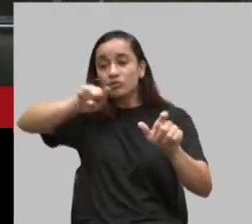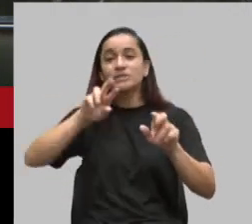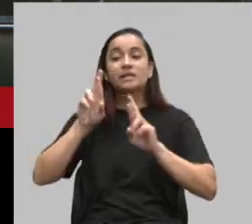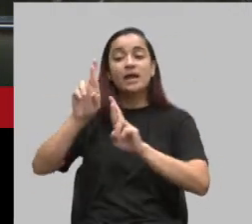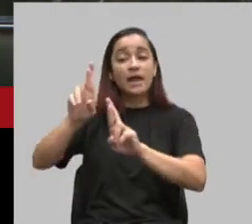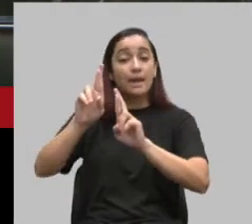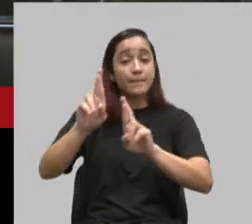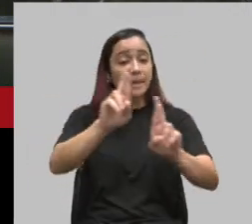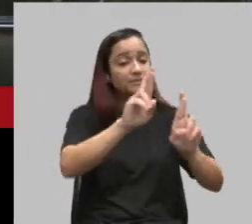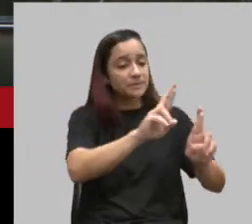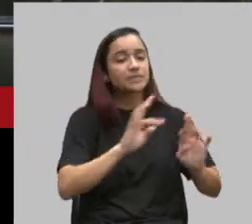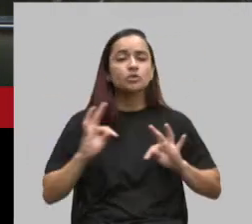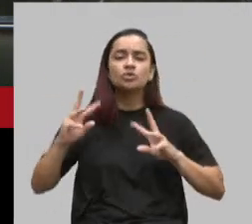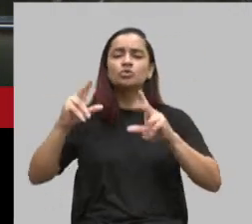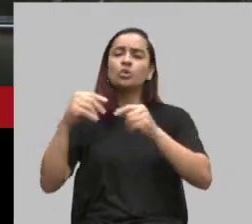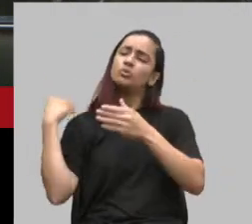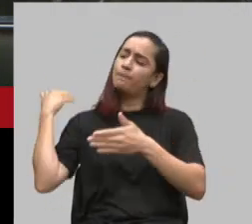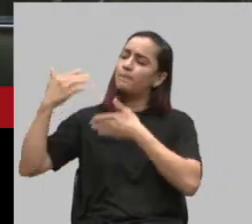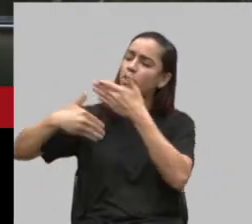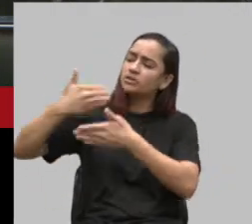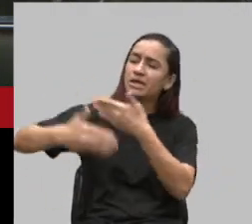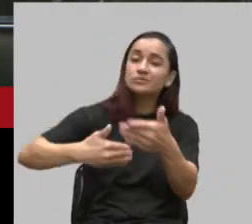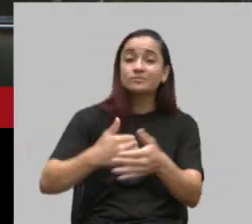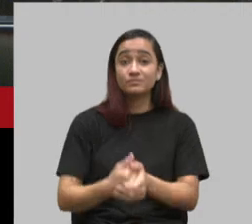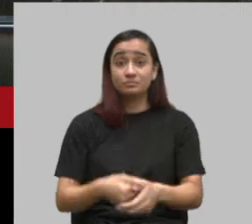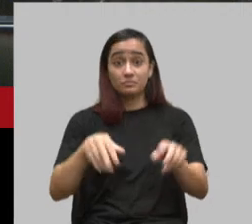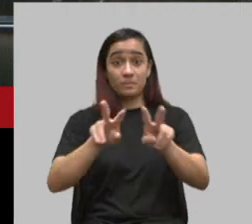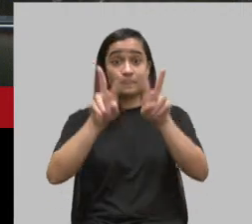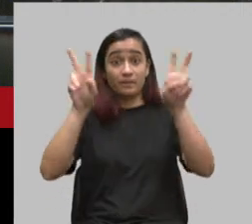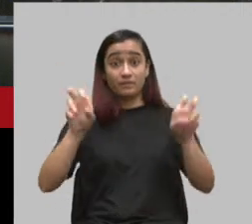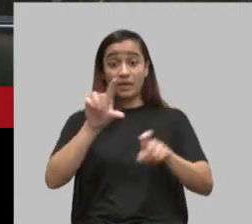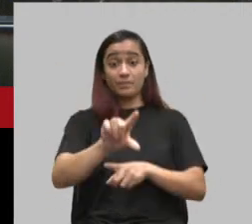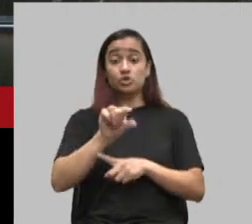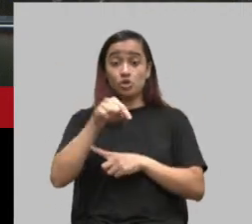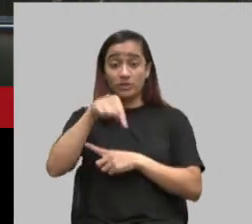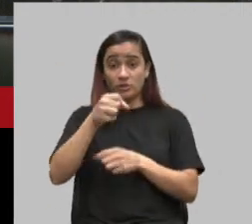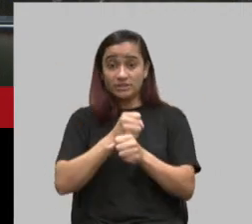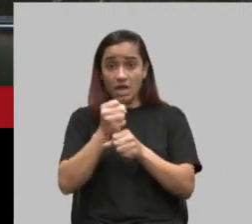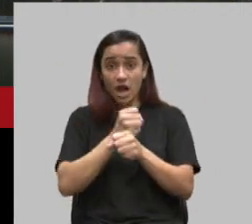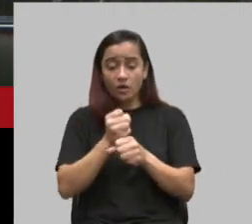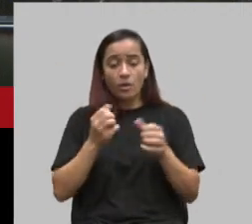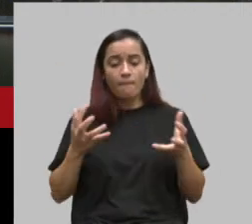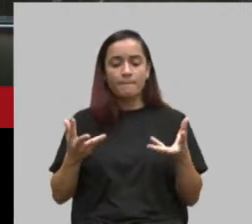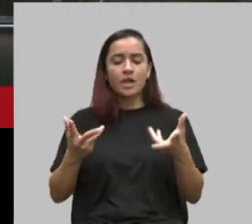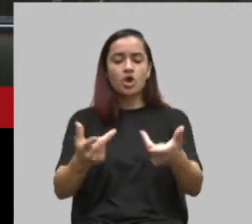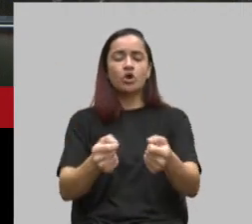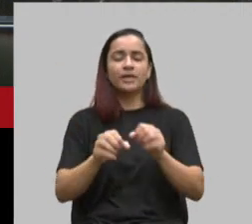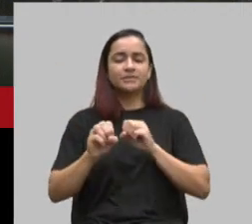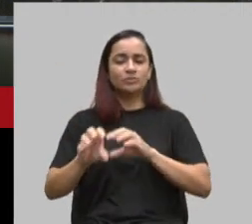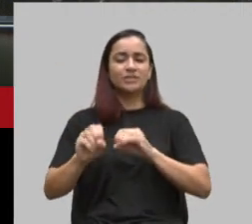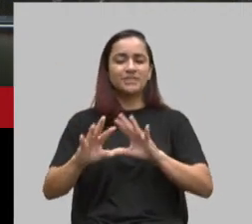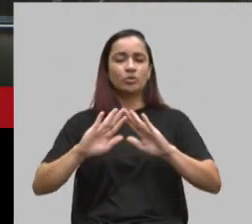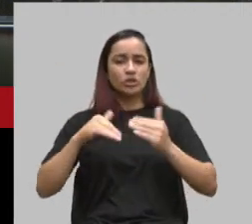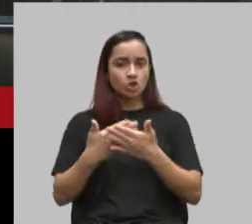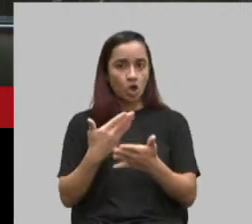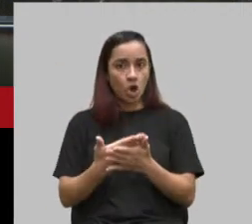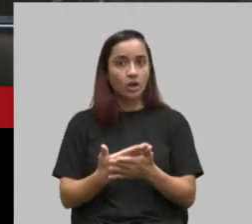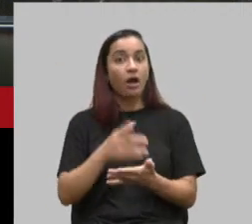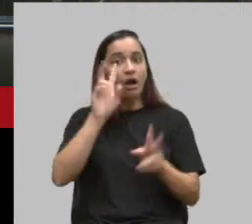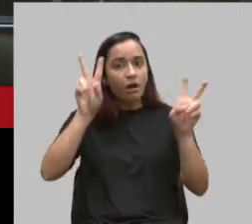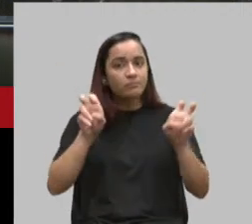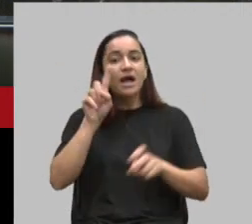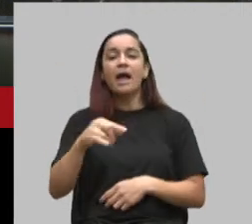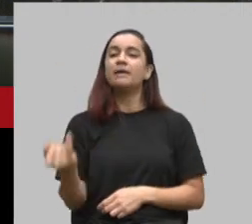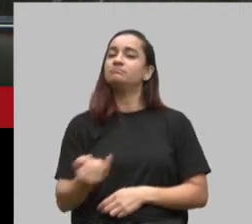todo esse processo o tema escolhido para este ano melhorias no ensino escolar é de maior relevância não